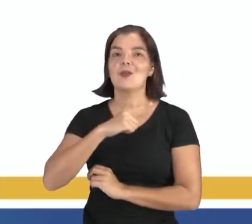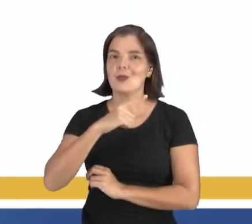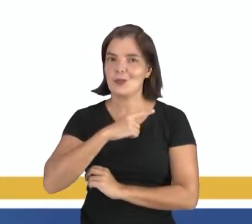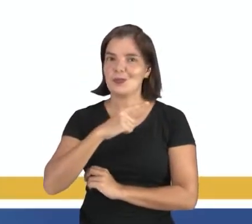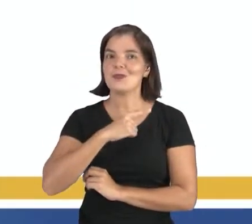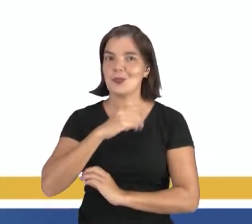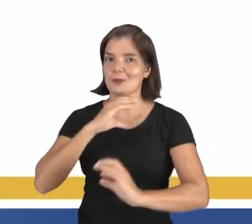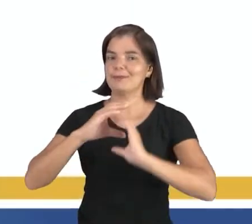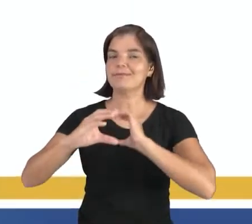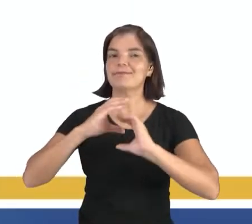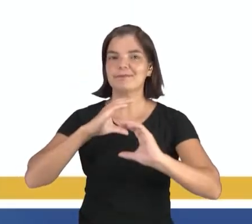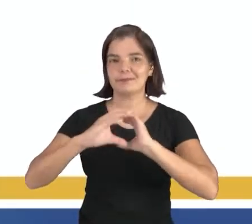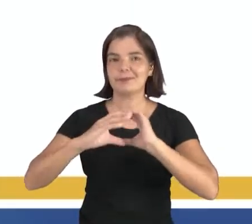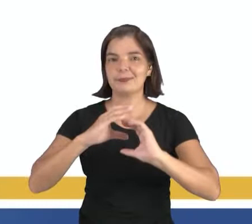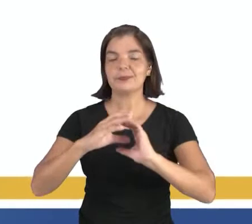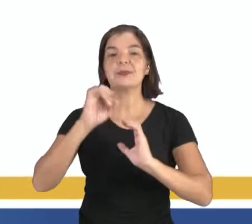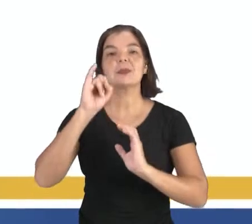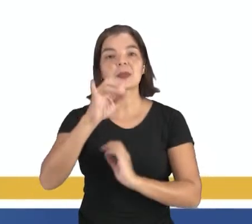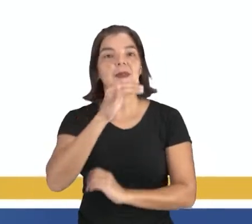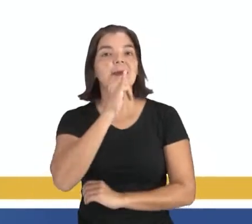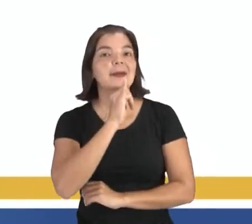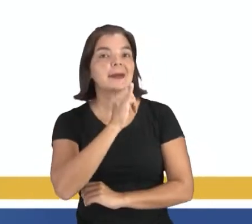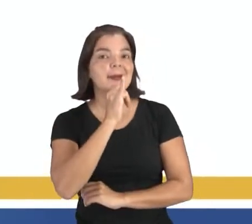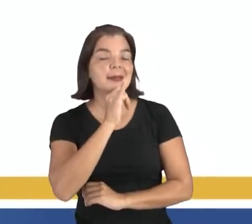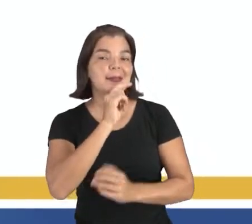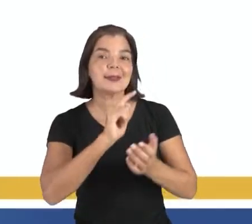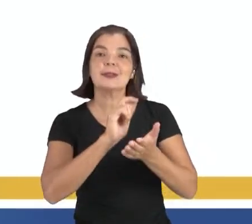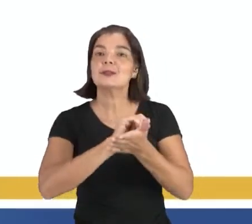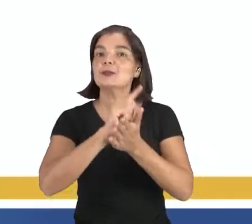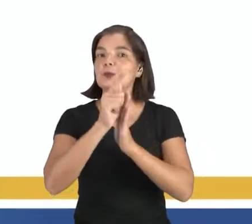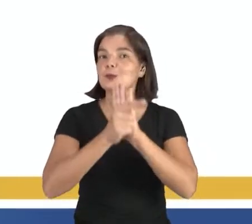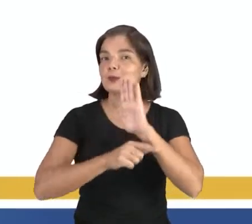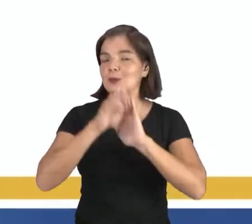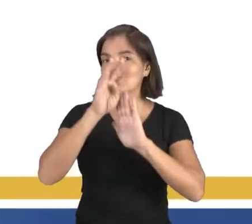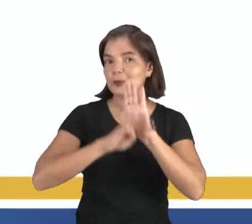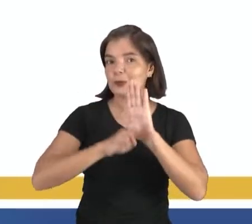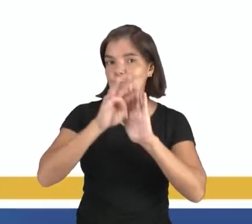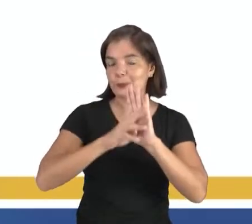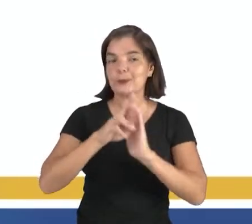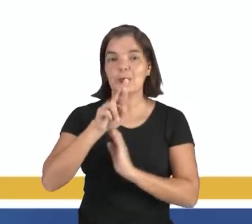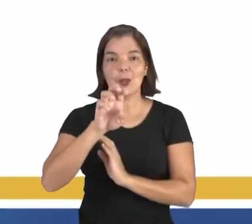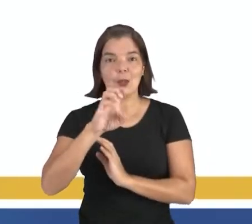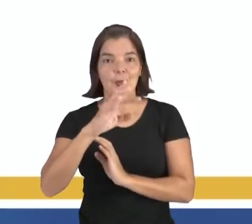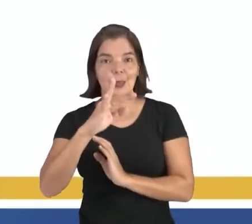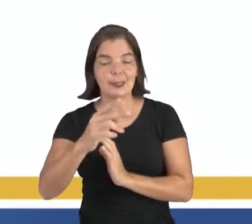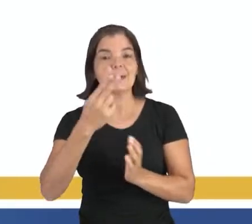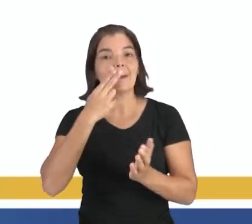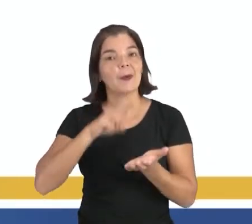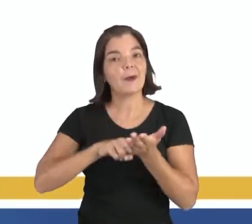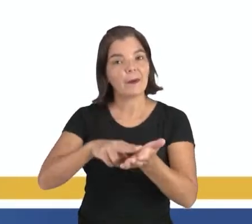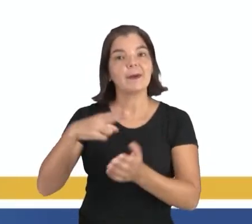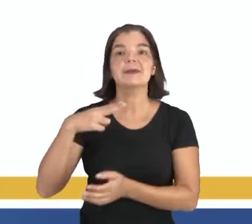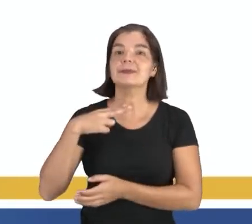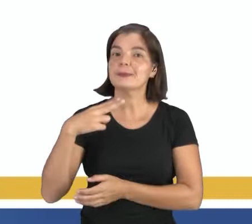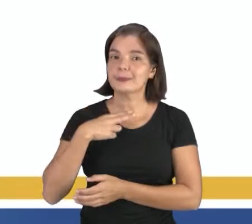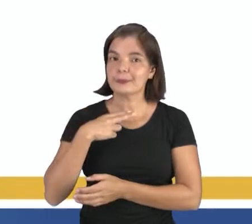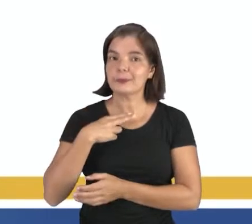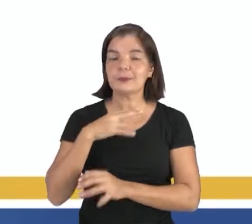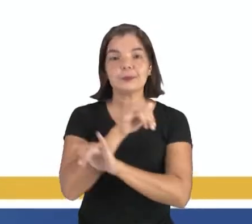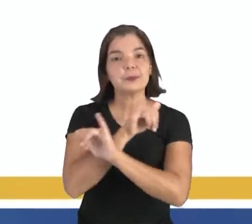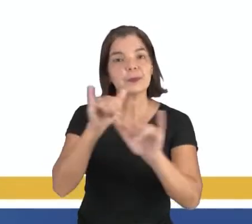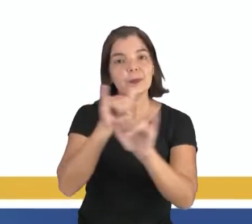intenção comunicativa. São exemplos dos gêneros textuais: a receita, a carta pessoal, o